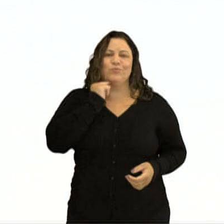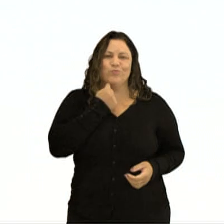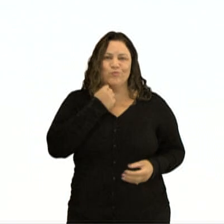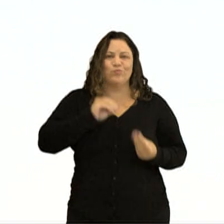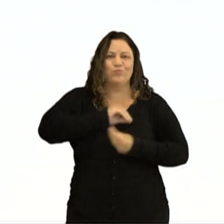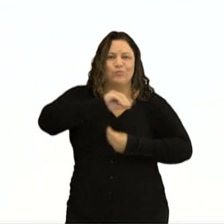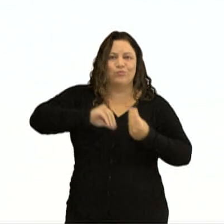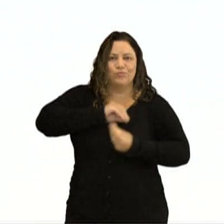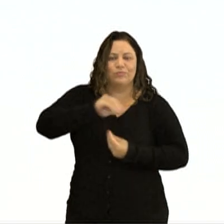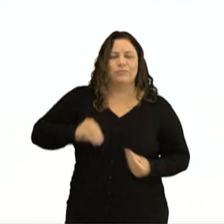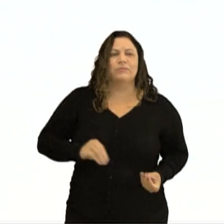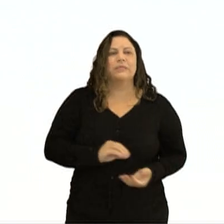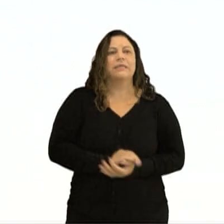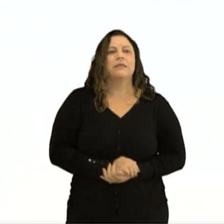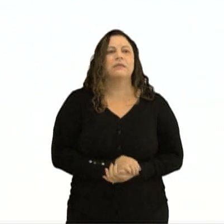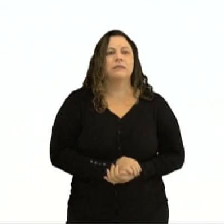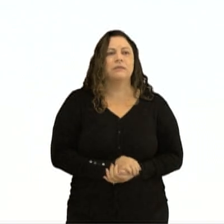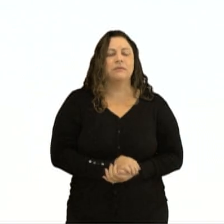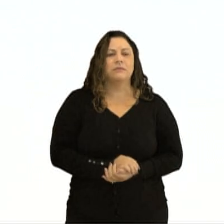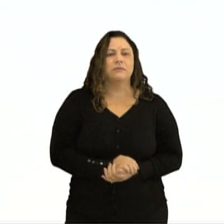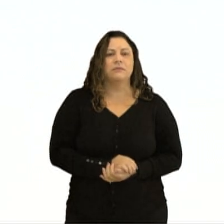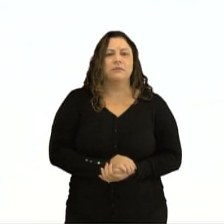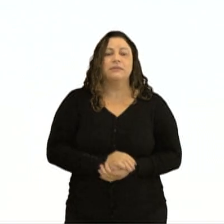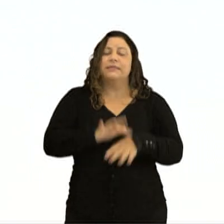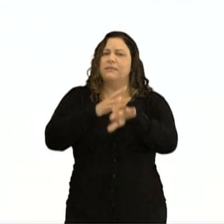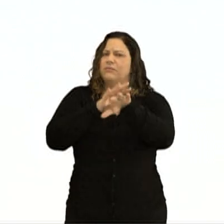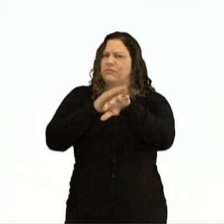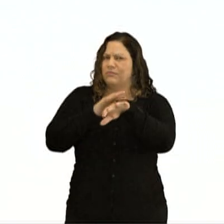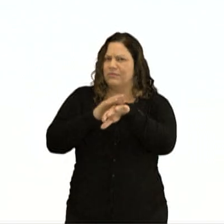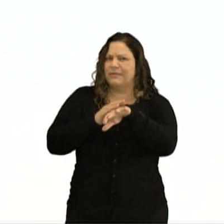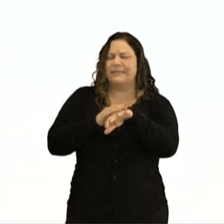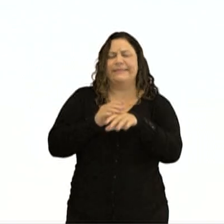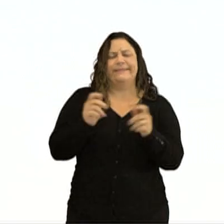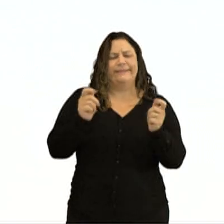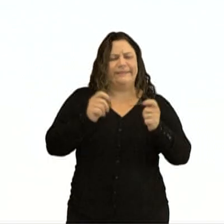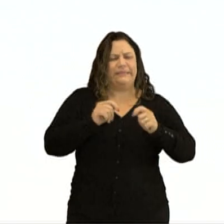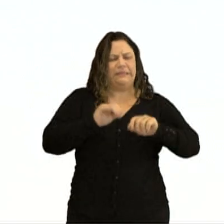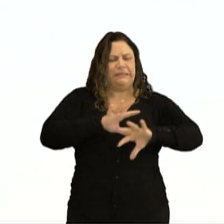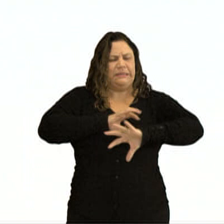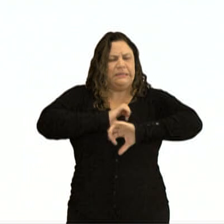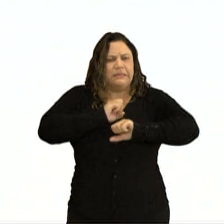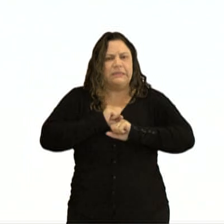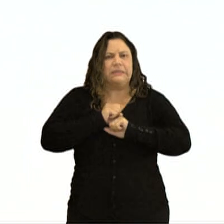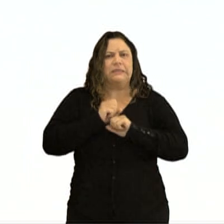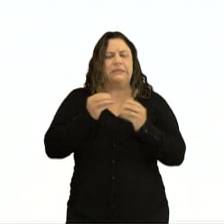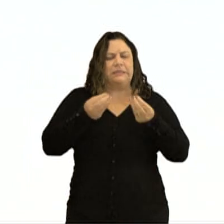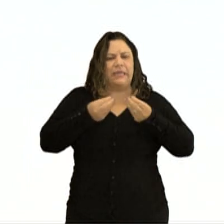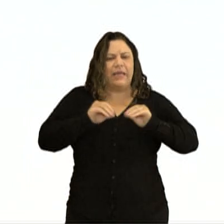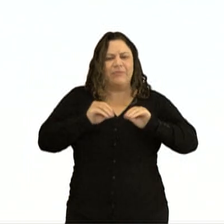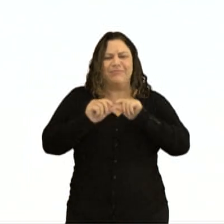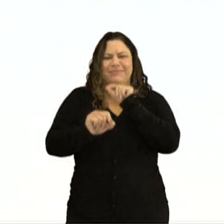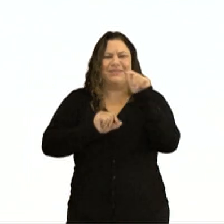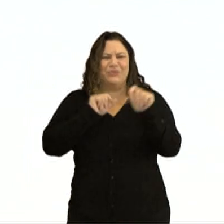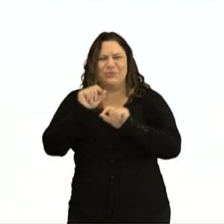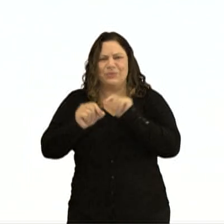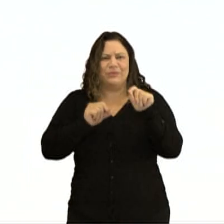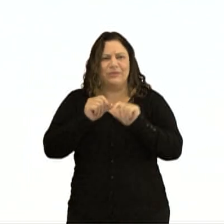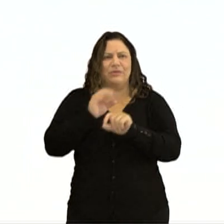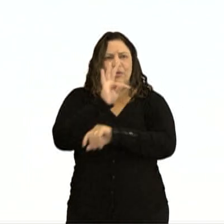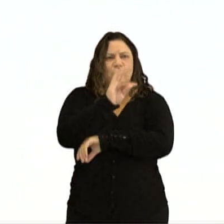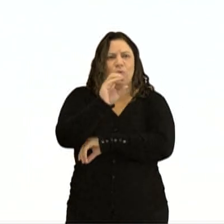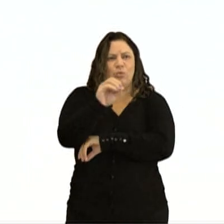contaminada. A toxoplasmose é uma doença infecciosa provocada pelo